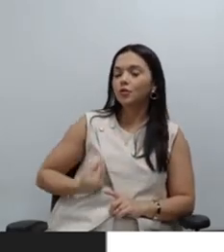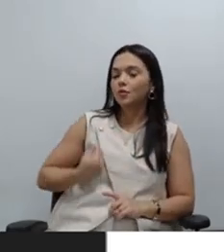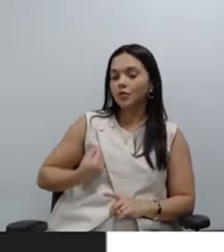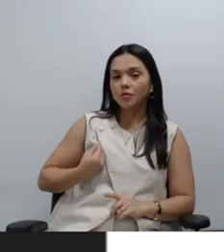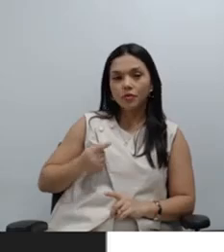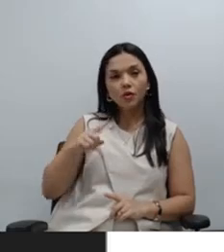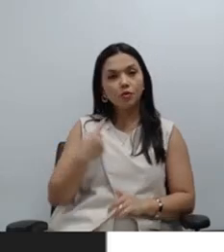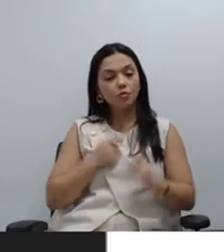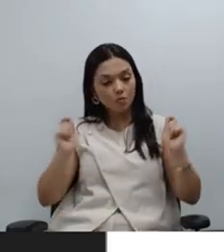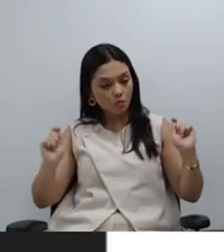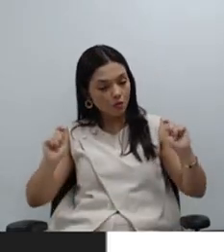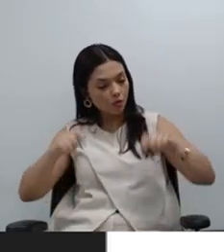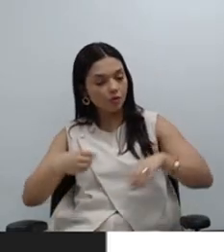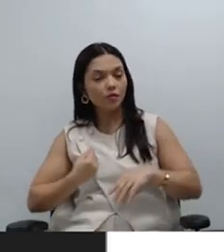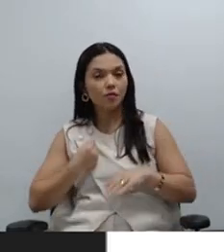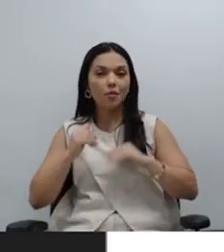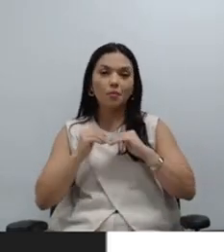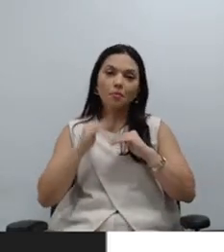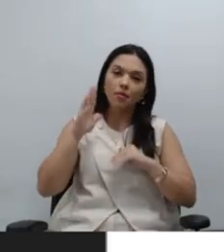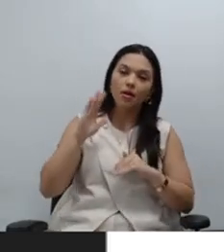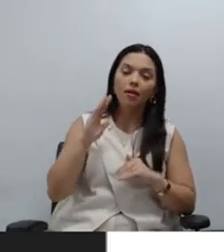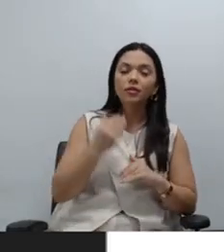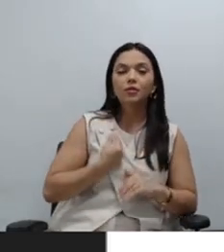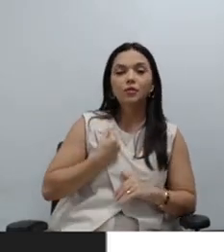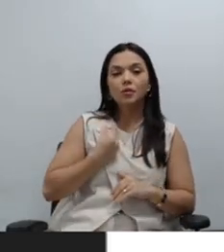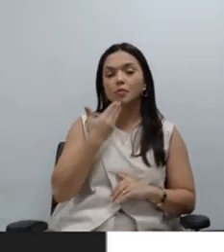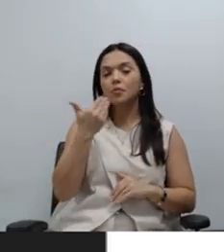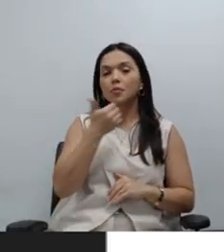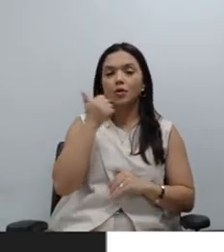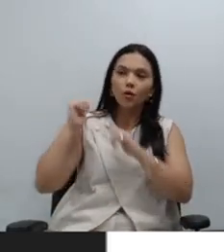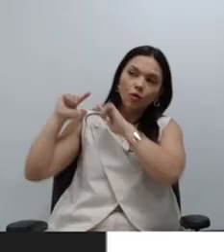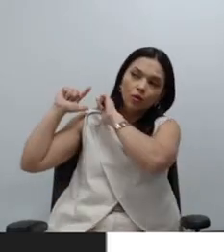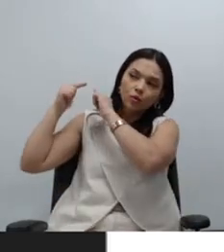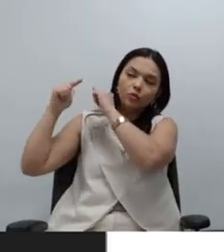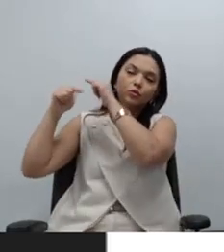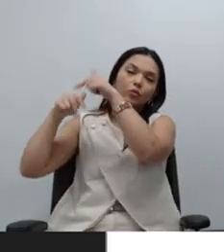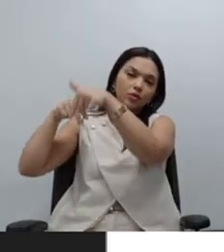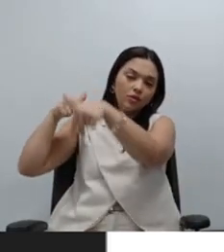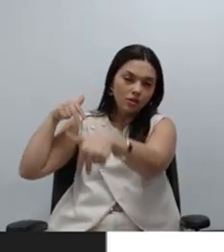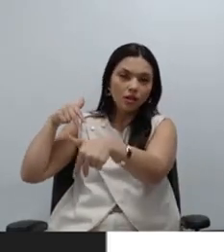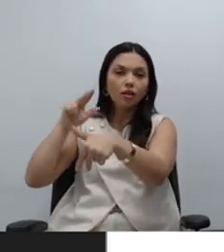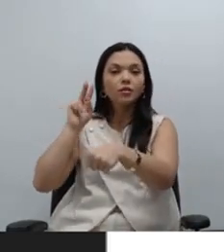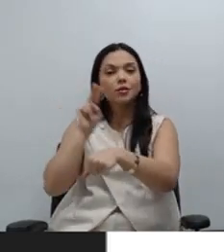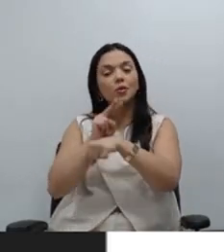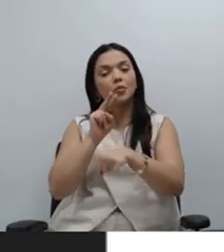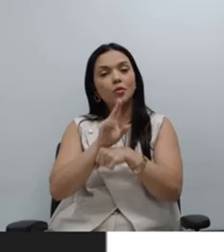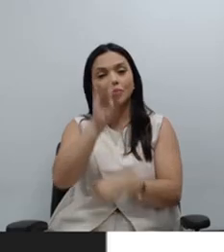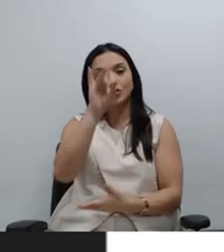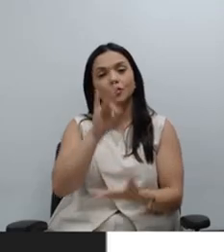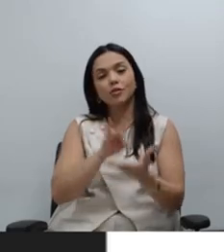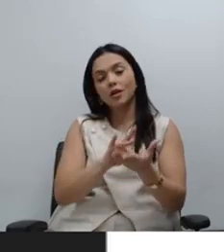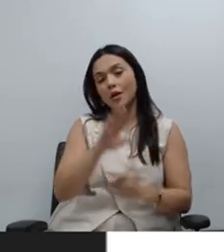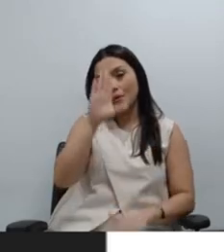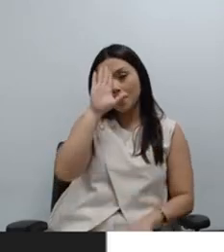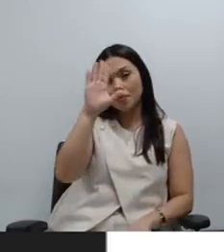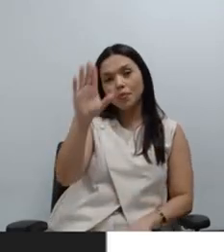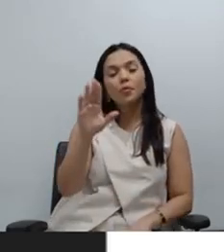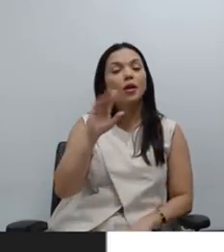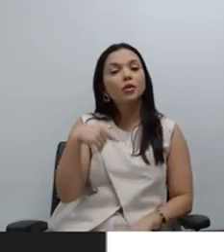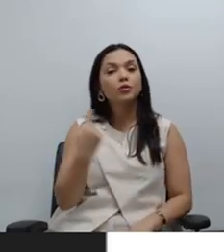Que possamos viver mais e melhor do que os nossos ancestrais e protejamos com real prioridade as